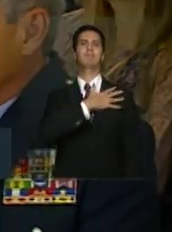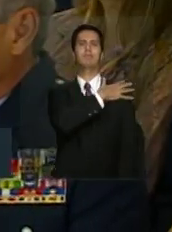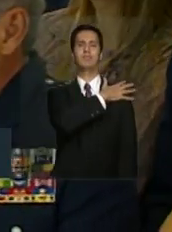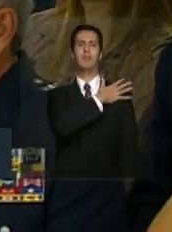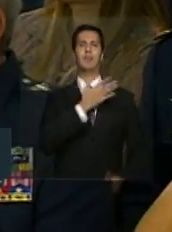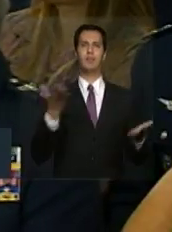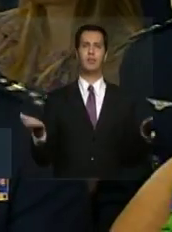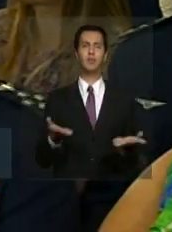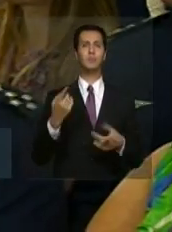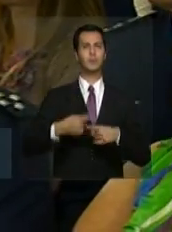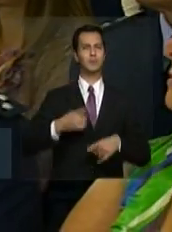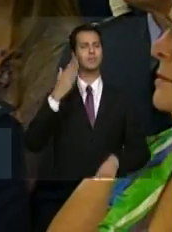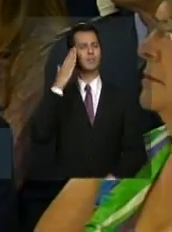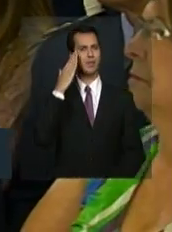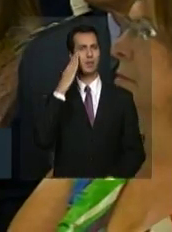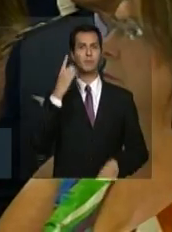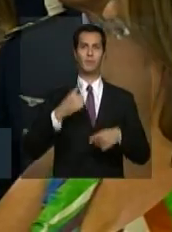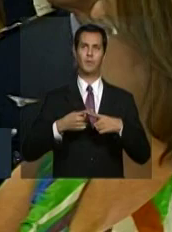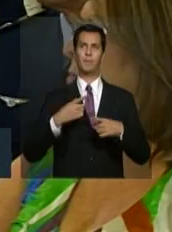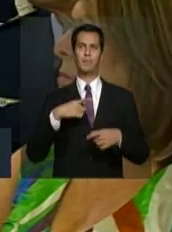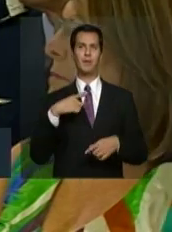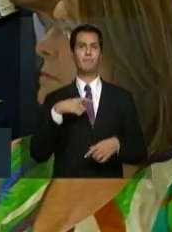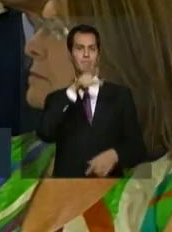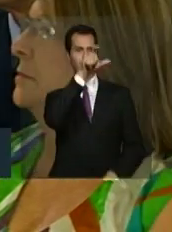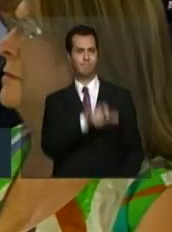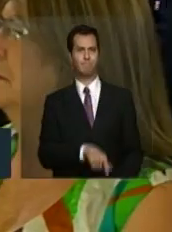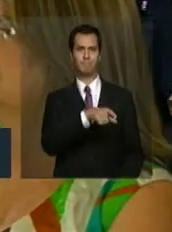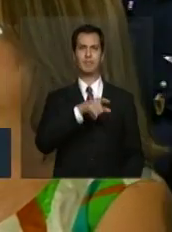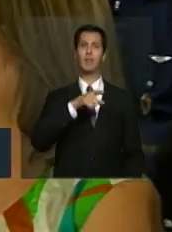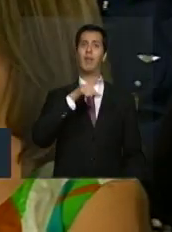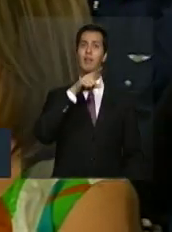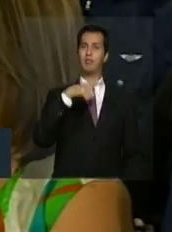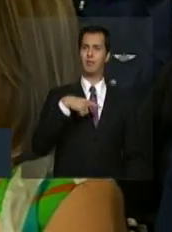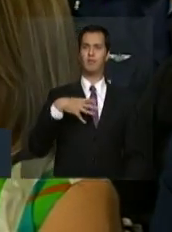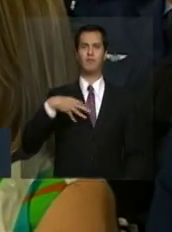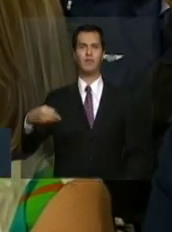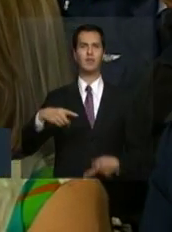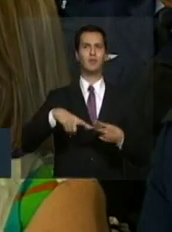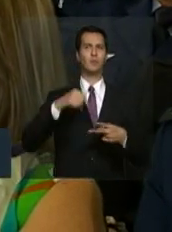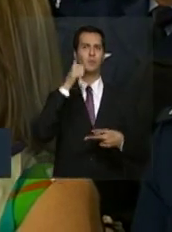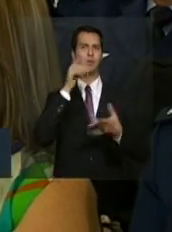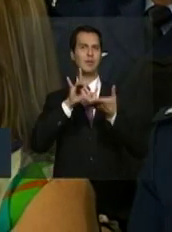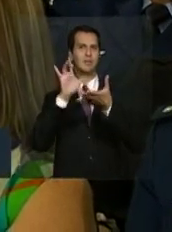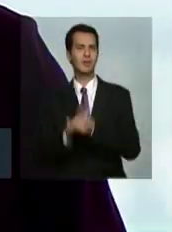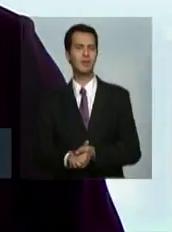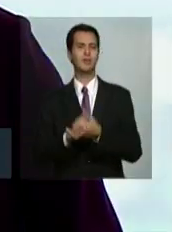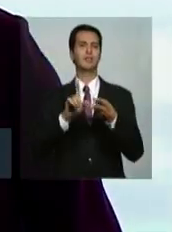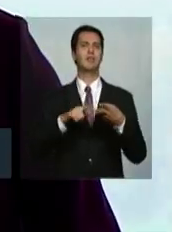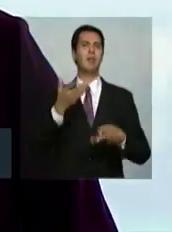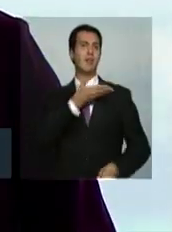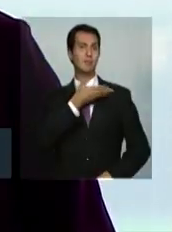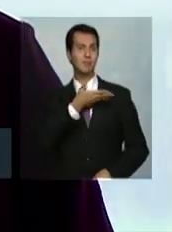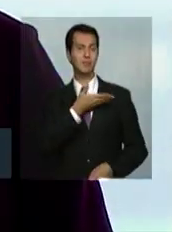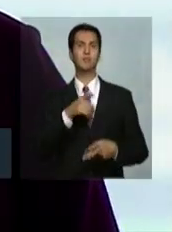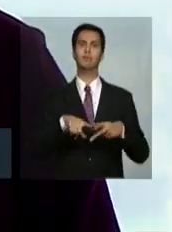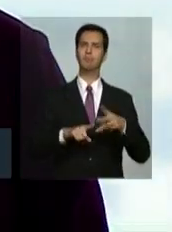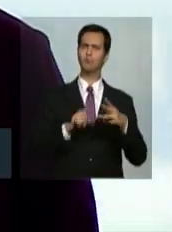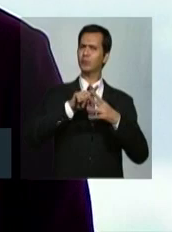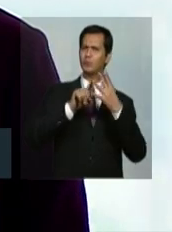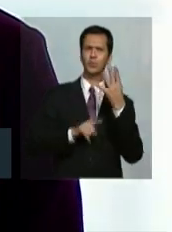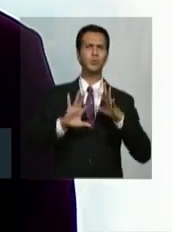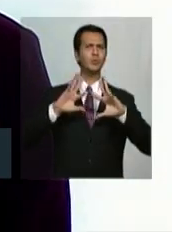seus esposos, pais, filhos, irmãos ou amigos. Celebrem, portanto, este